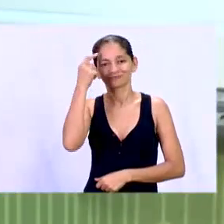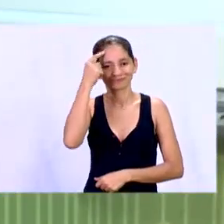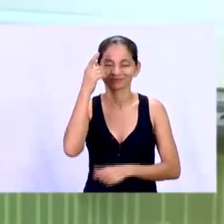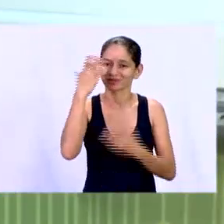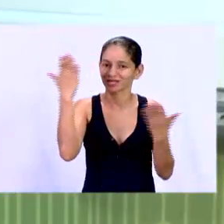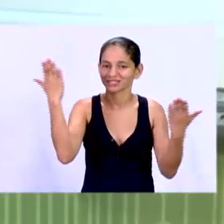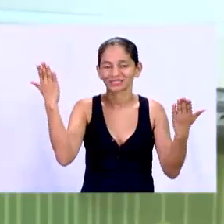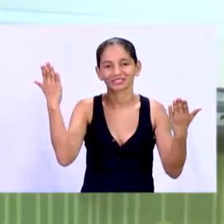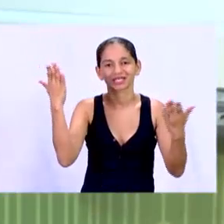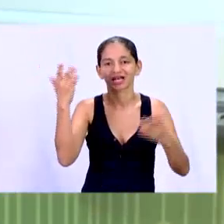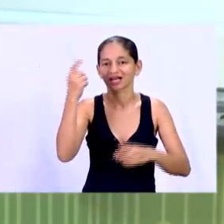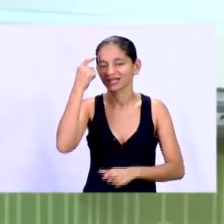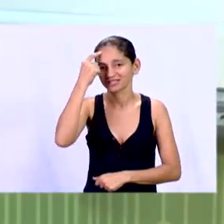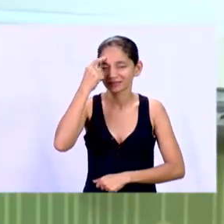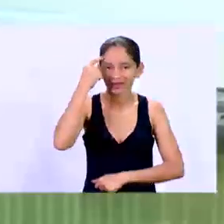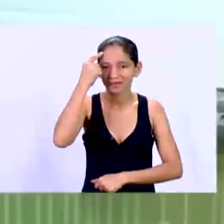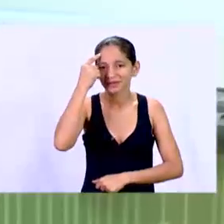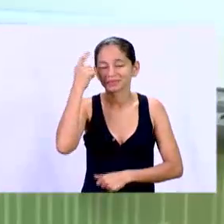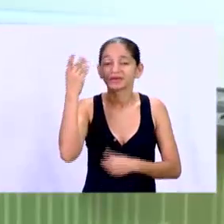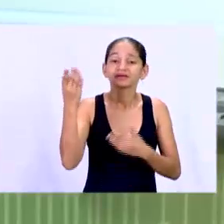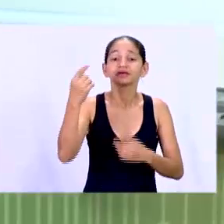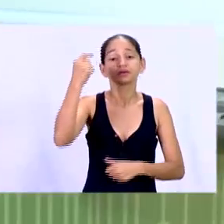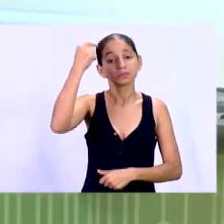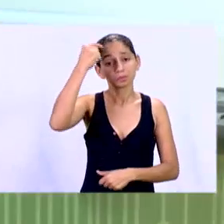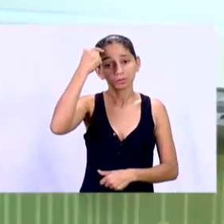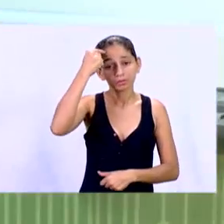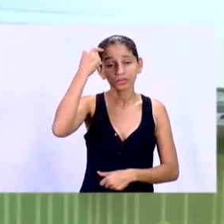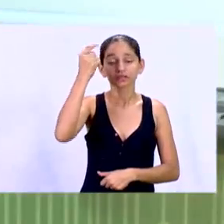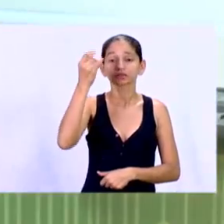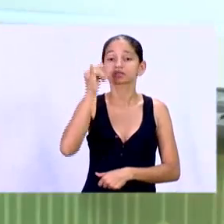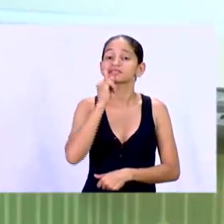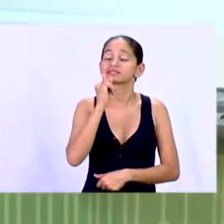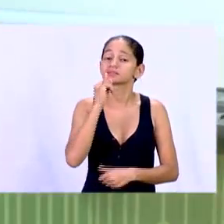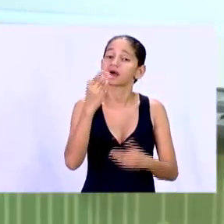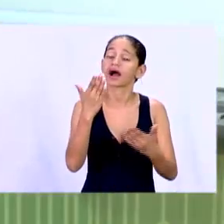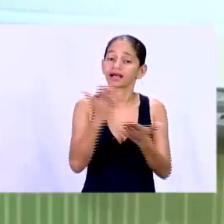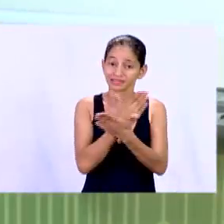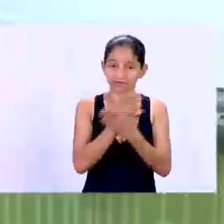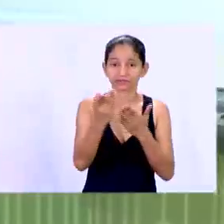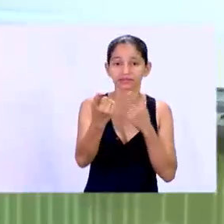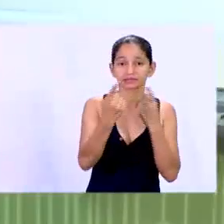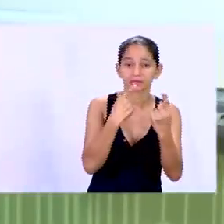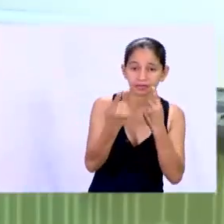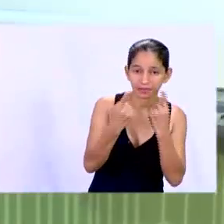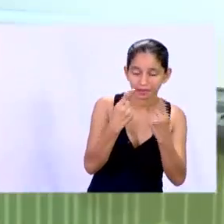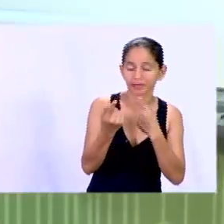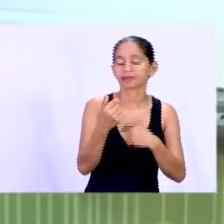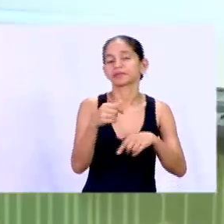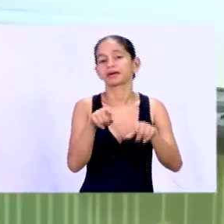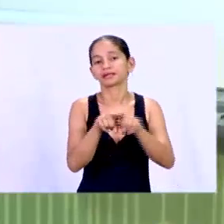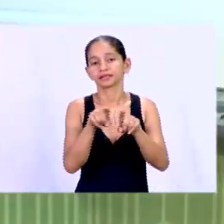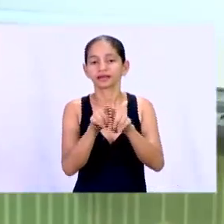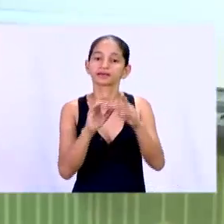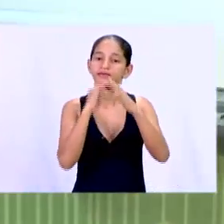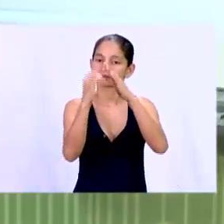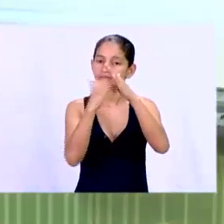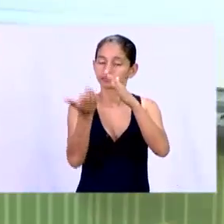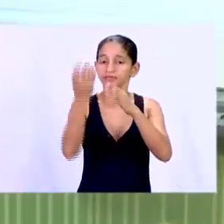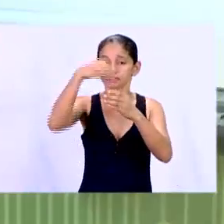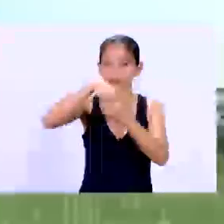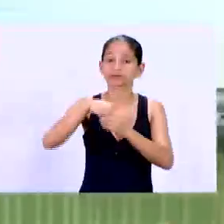colocam. Então, eu acho assim, que a gente tem que pensar que numa relação empresarial, né, dentro de uma empresa,